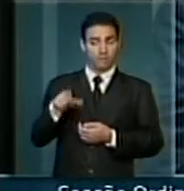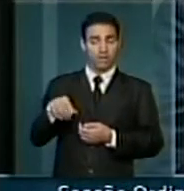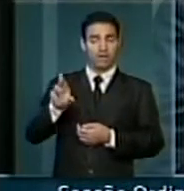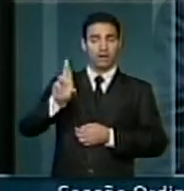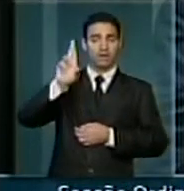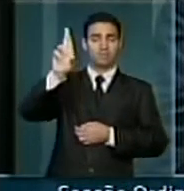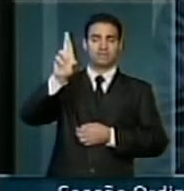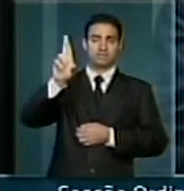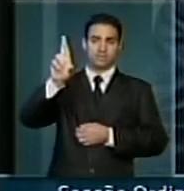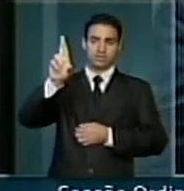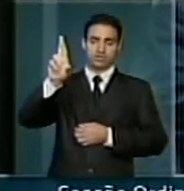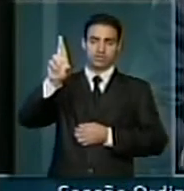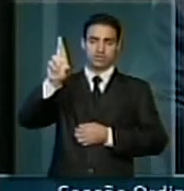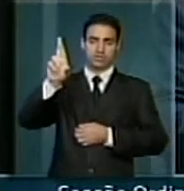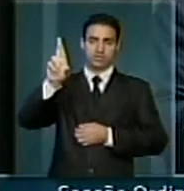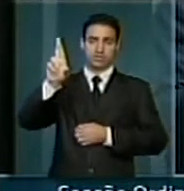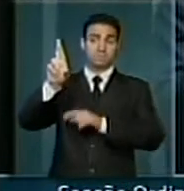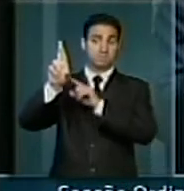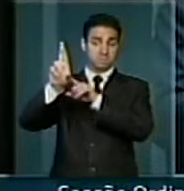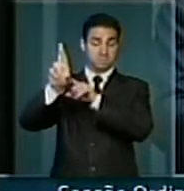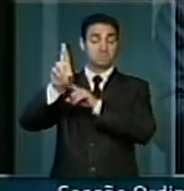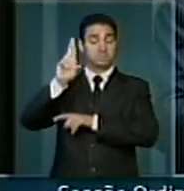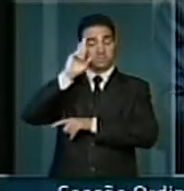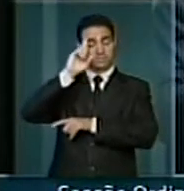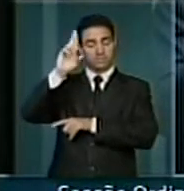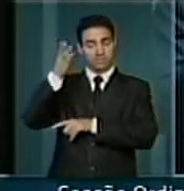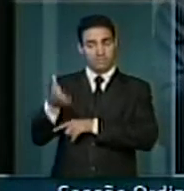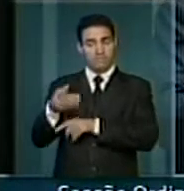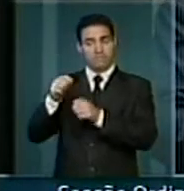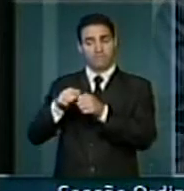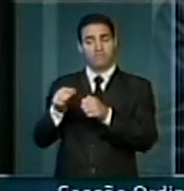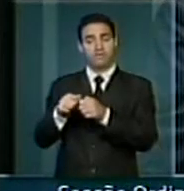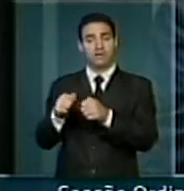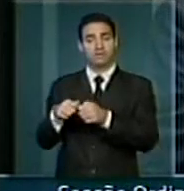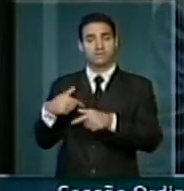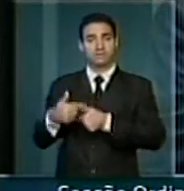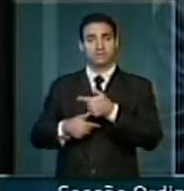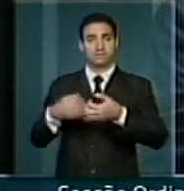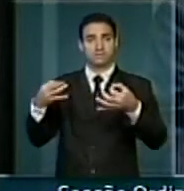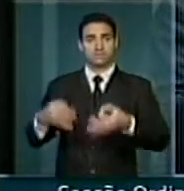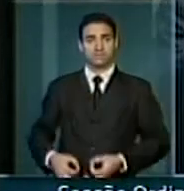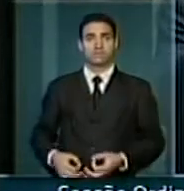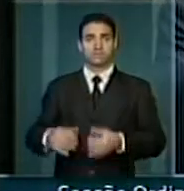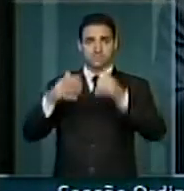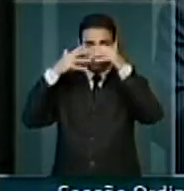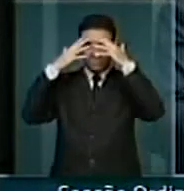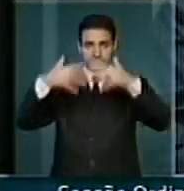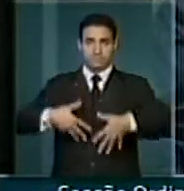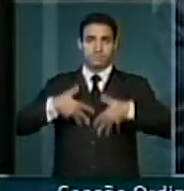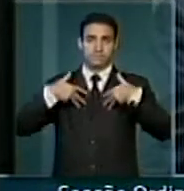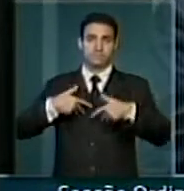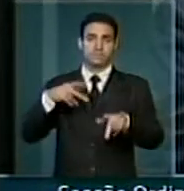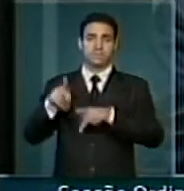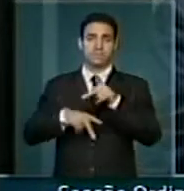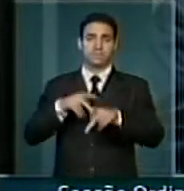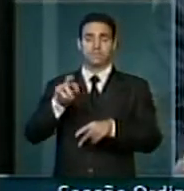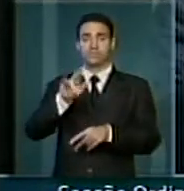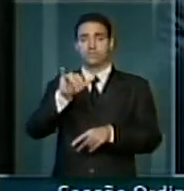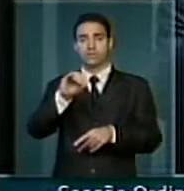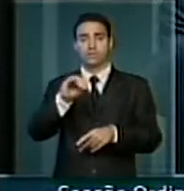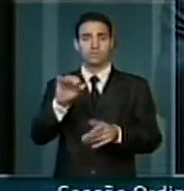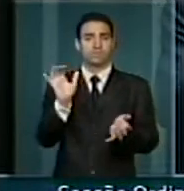uma porta-voz que faz um trabalho digno e que honra o povo do Rio de Janeiro, que honra o povo